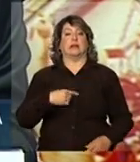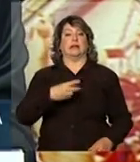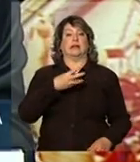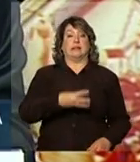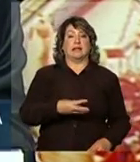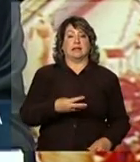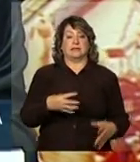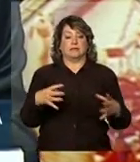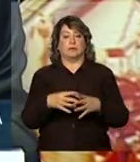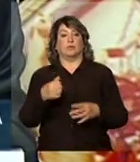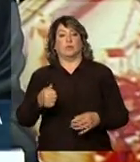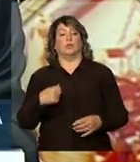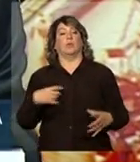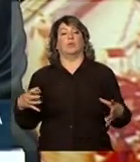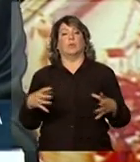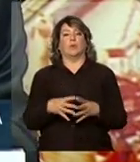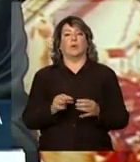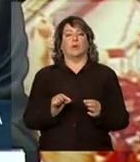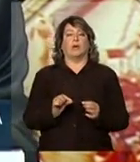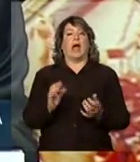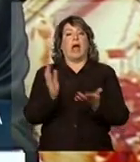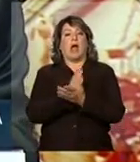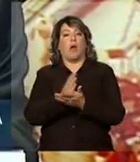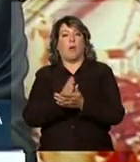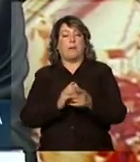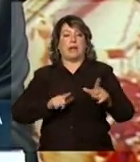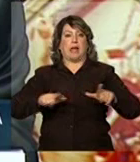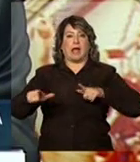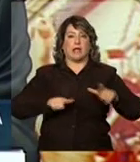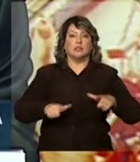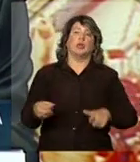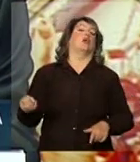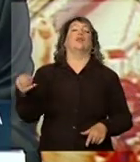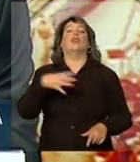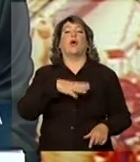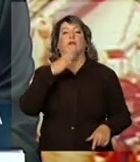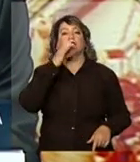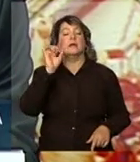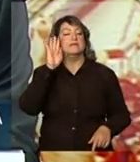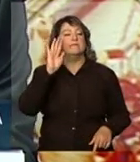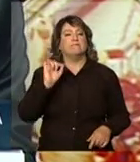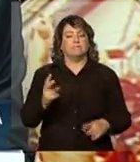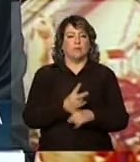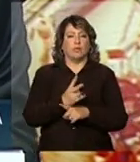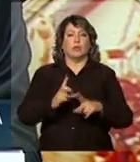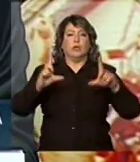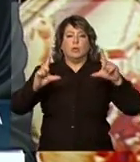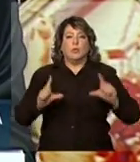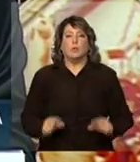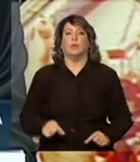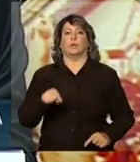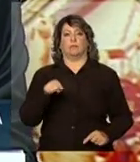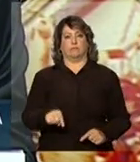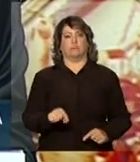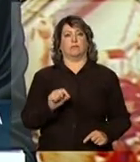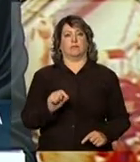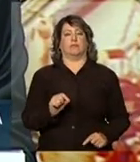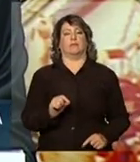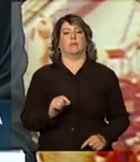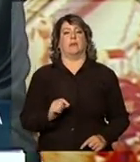1 inicialmente, ou seja, tem algumas ações inovadoras exatamente para buscar reduzir essa prevalência com